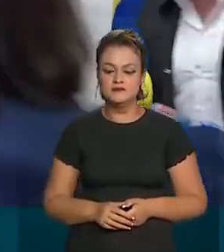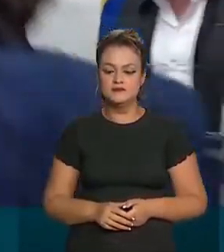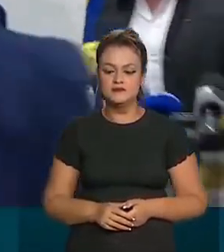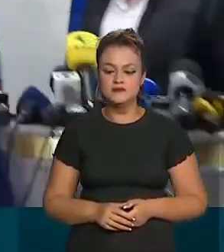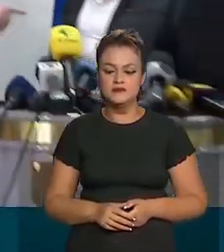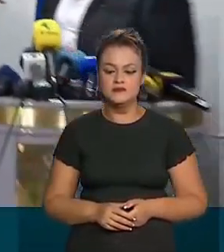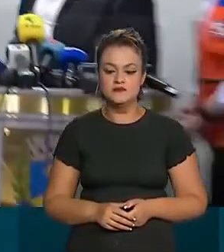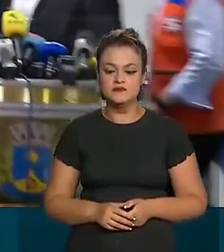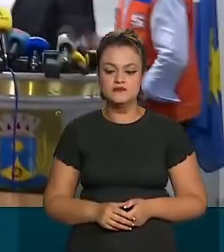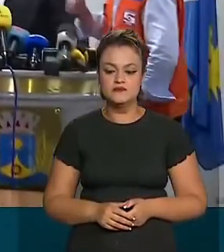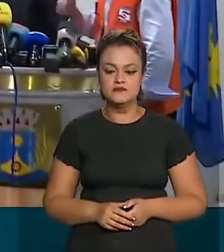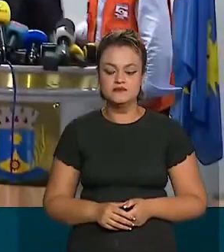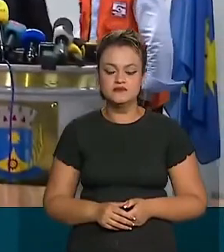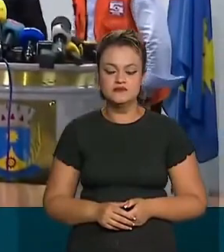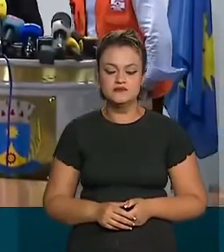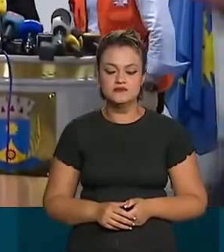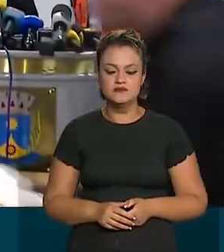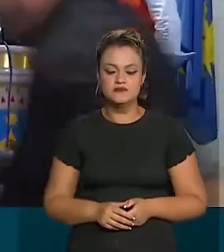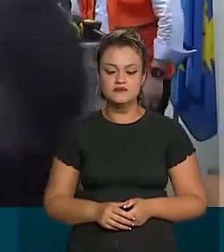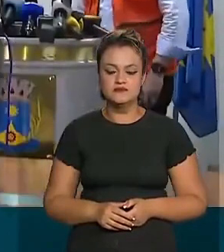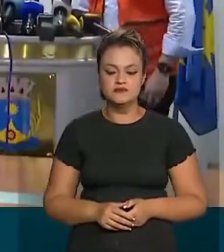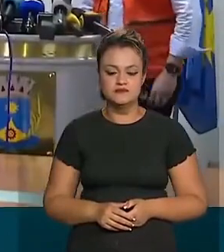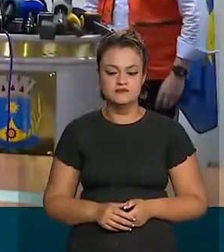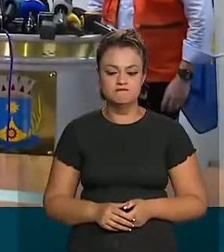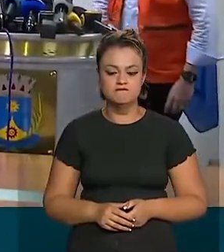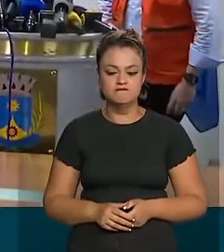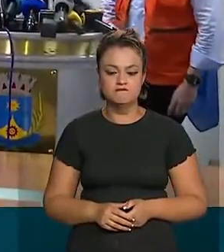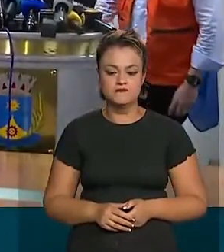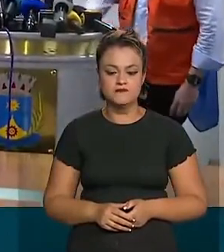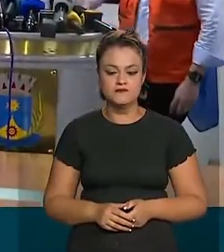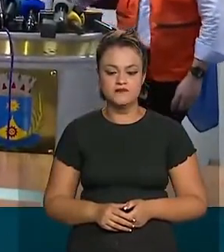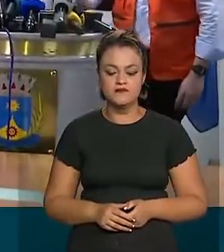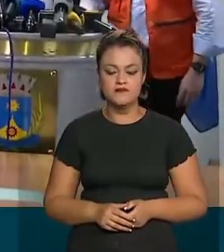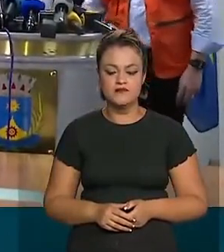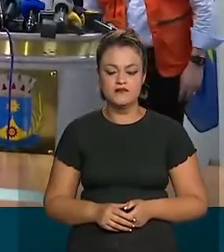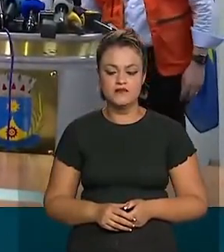Obrigado. Se for cair, fala com ele.